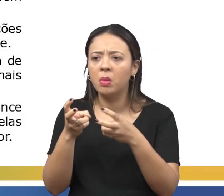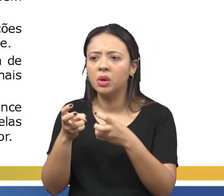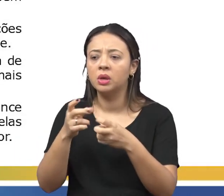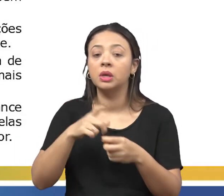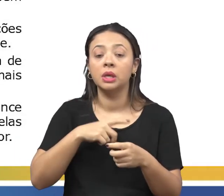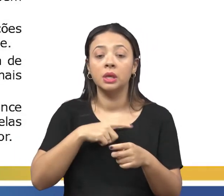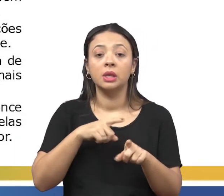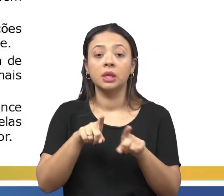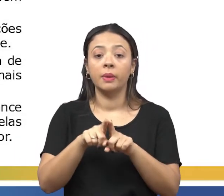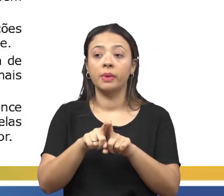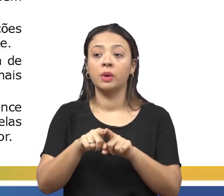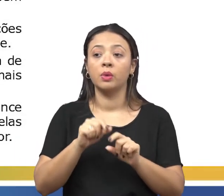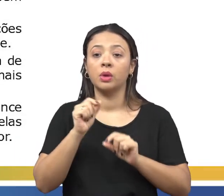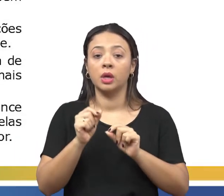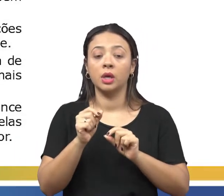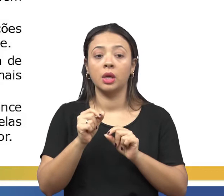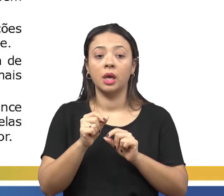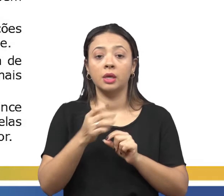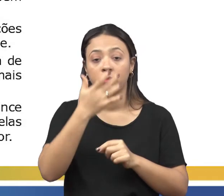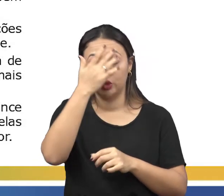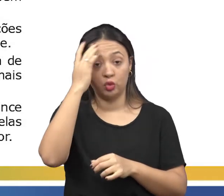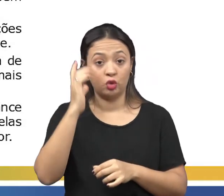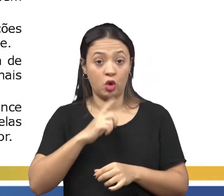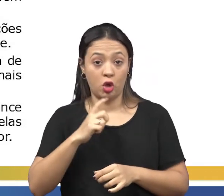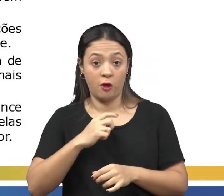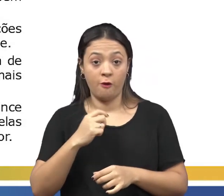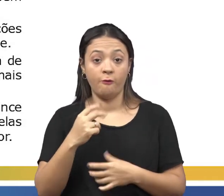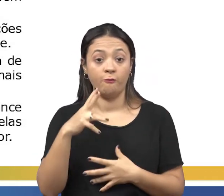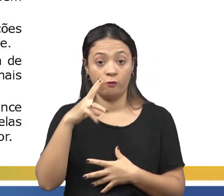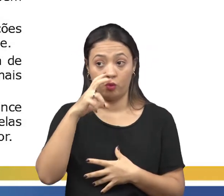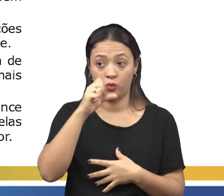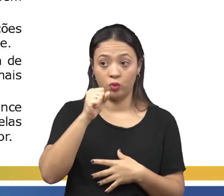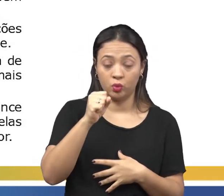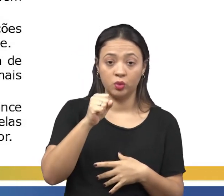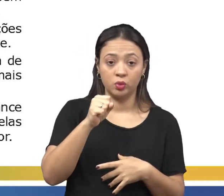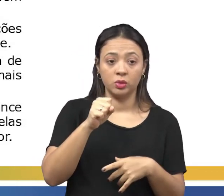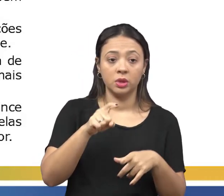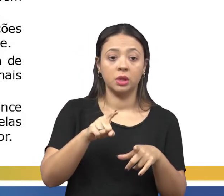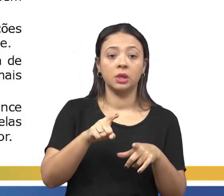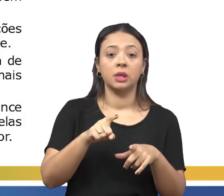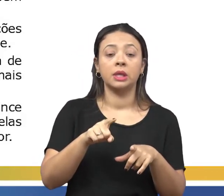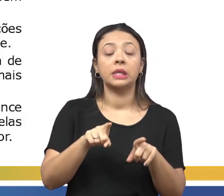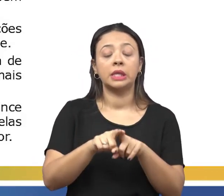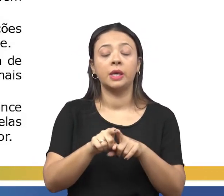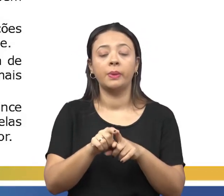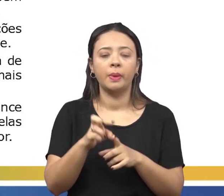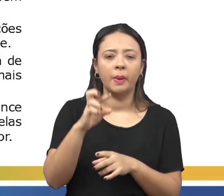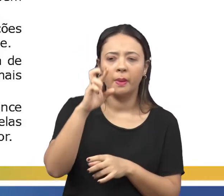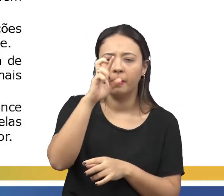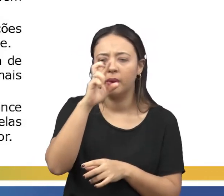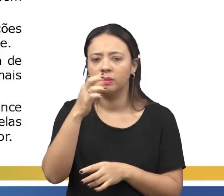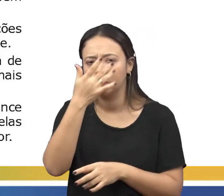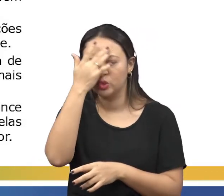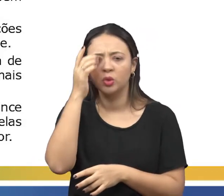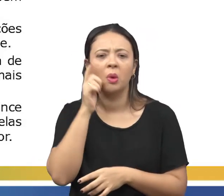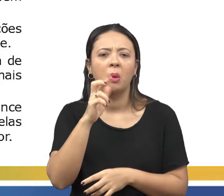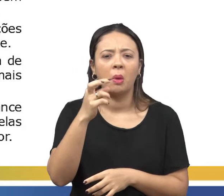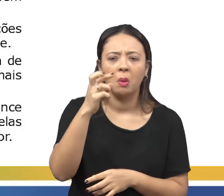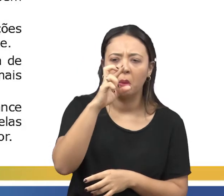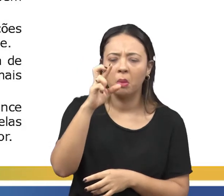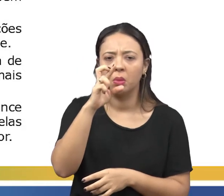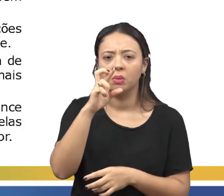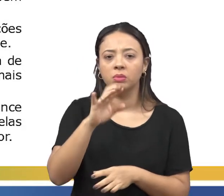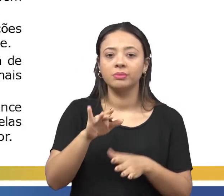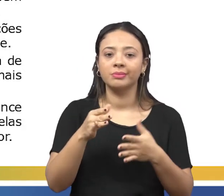delimitados pelas relações de poder, cuja escala varia conforme a posição do observador. Então, de acordo com essa